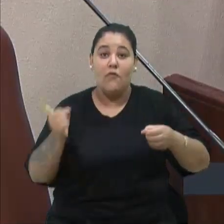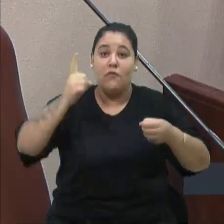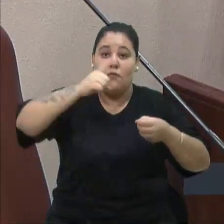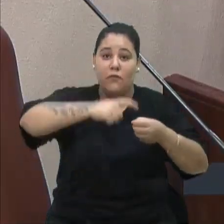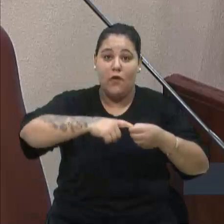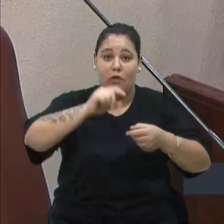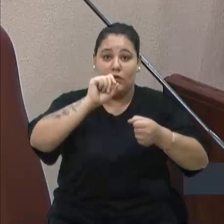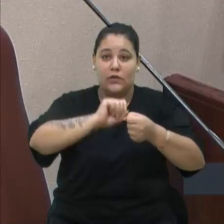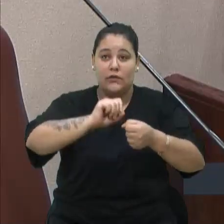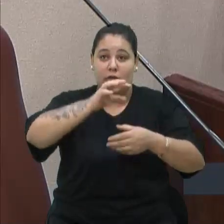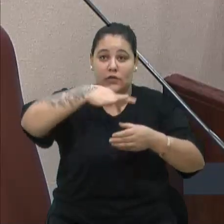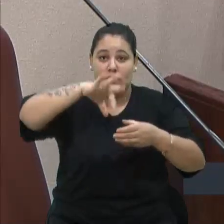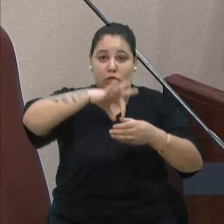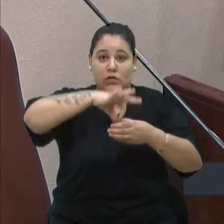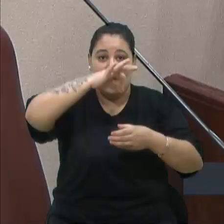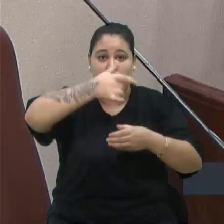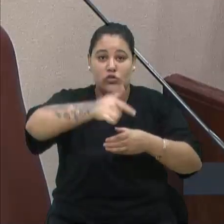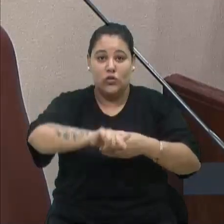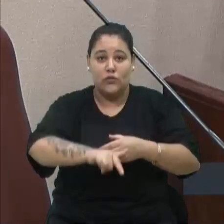Sim.